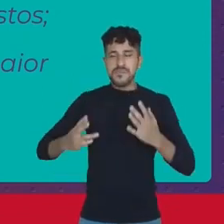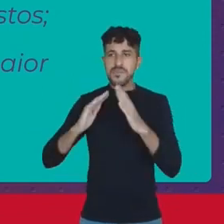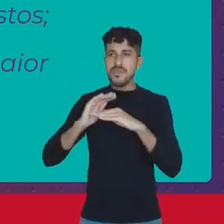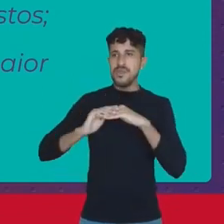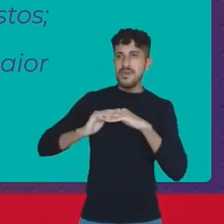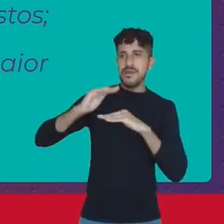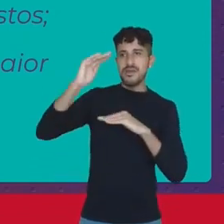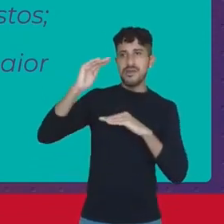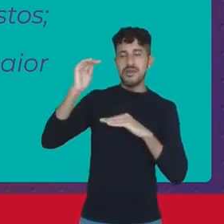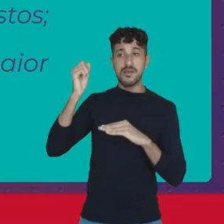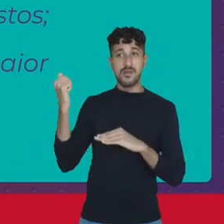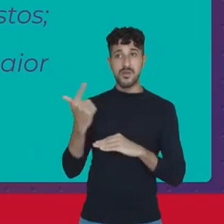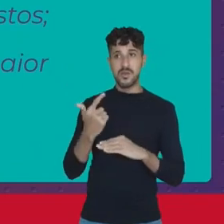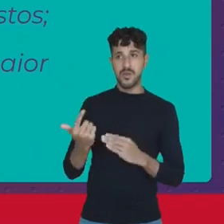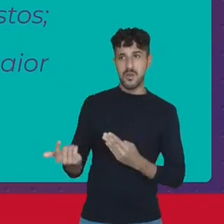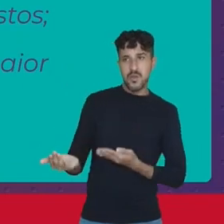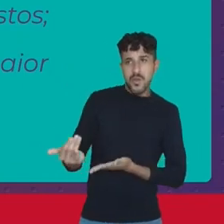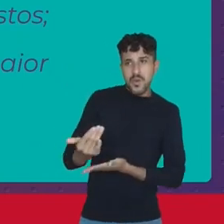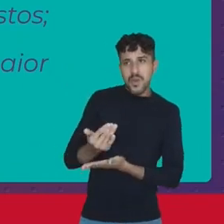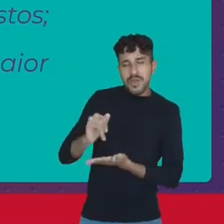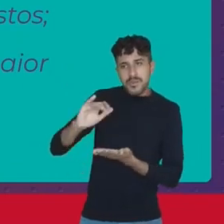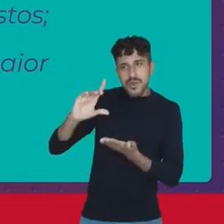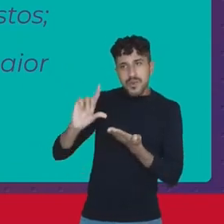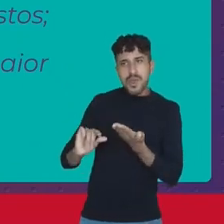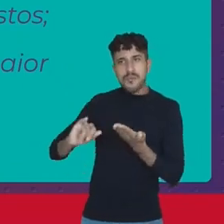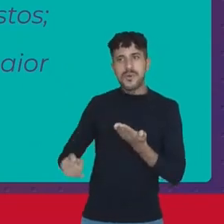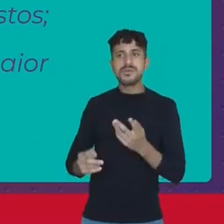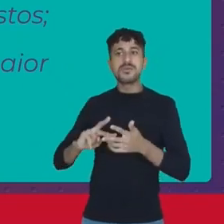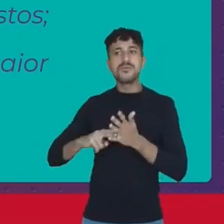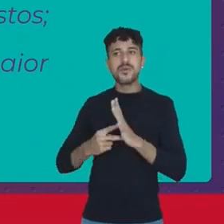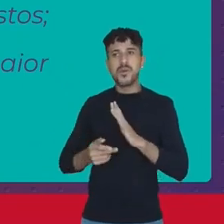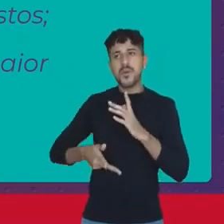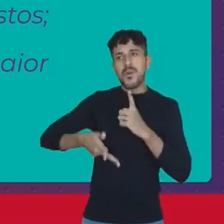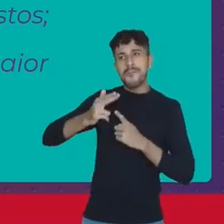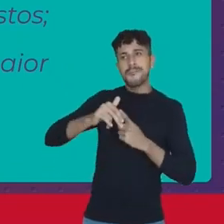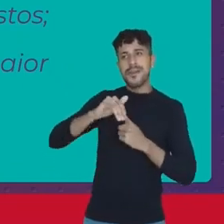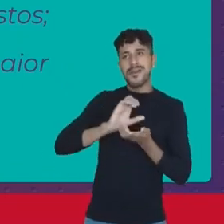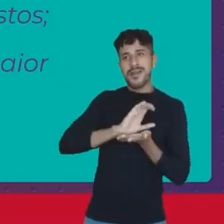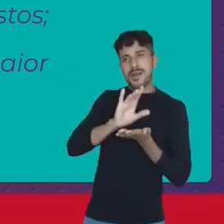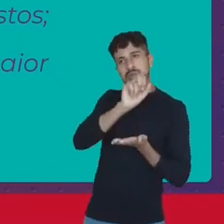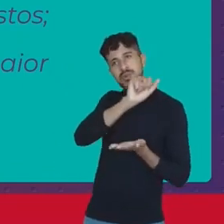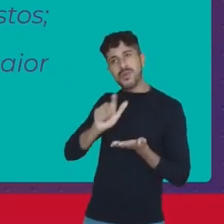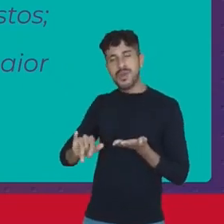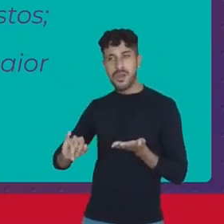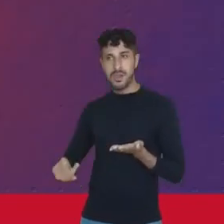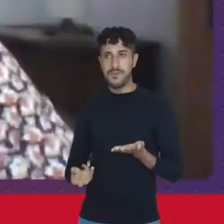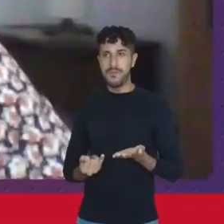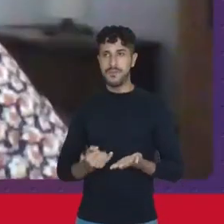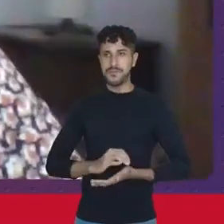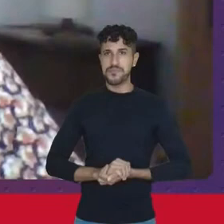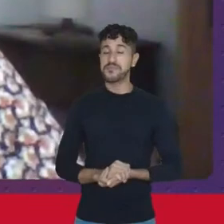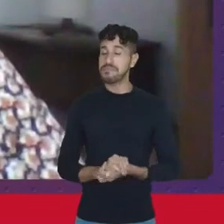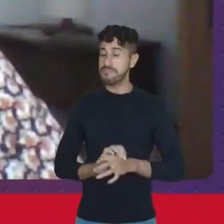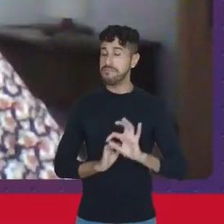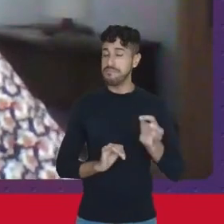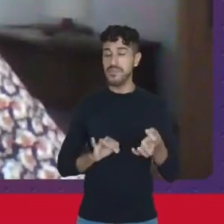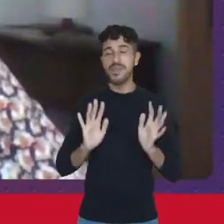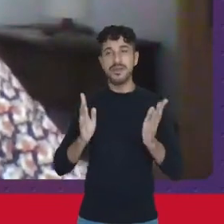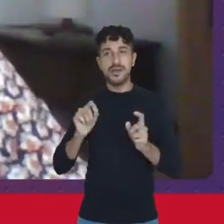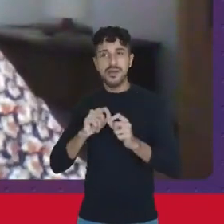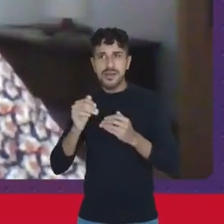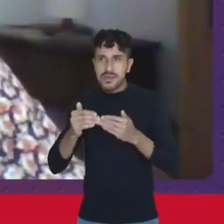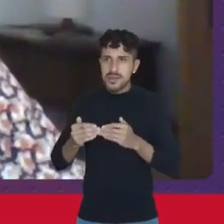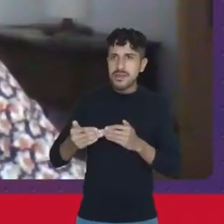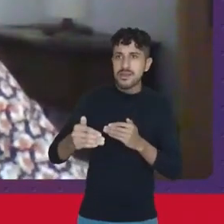maior proporção que a redução de impostos, ou seja, cortar mais gastos que impostos. Que foram adotados